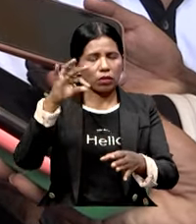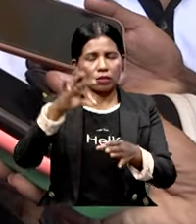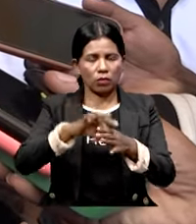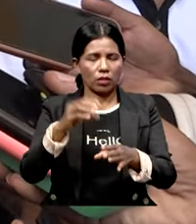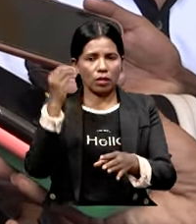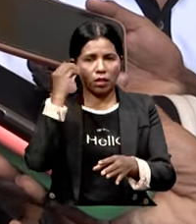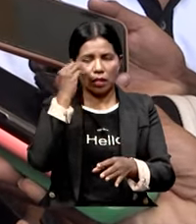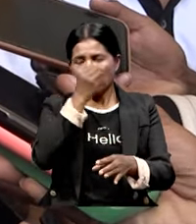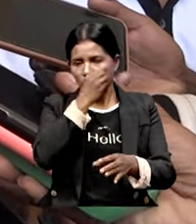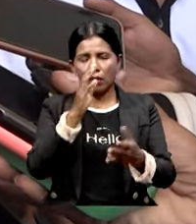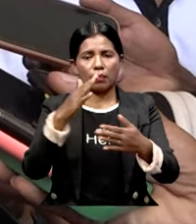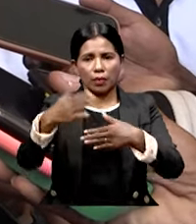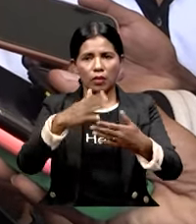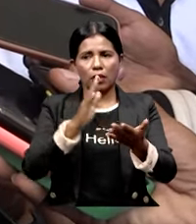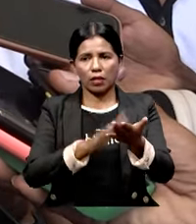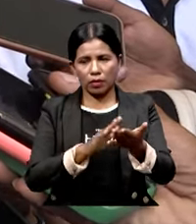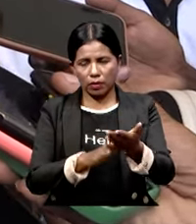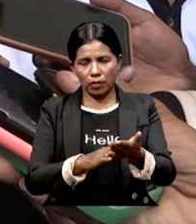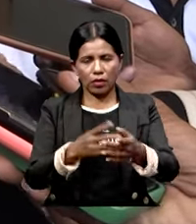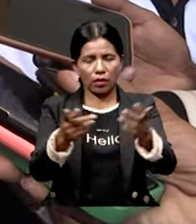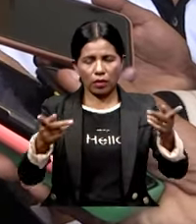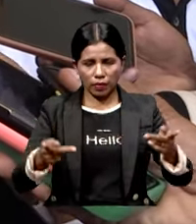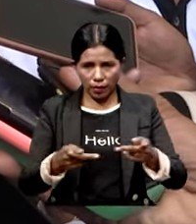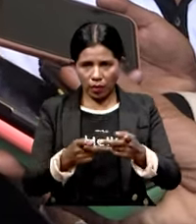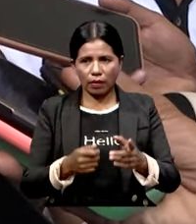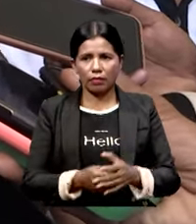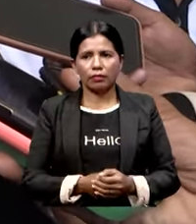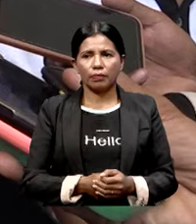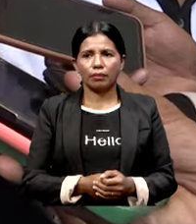e a escola de terreno, fati.